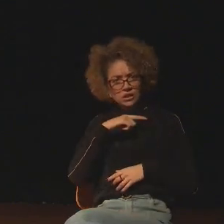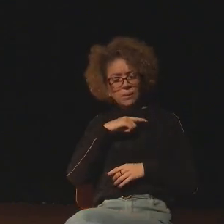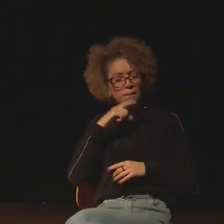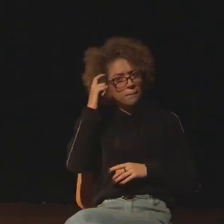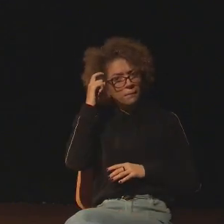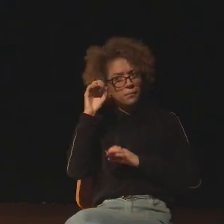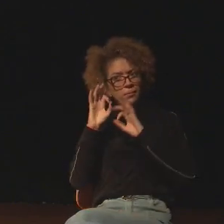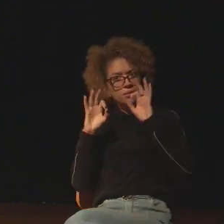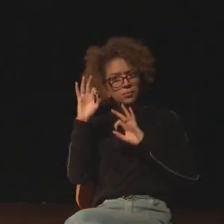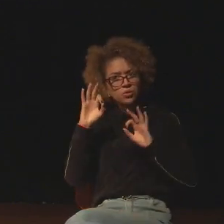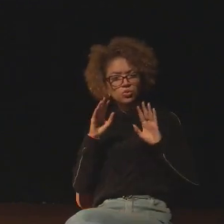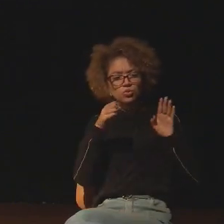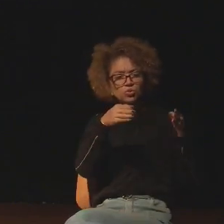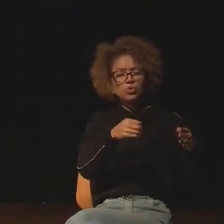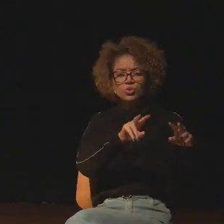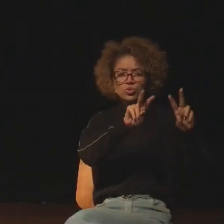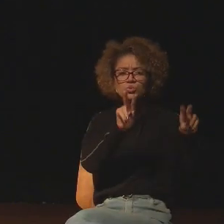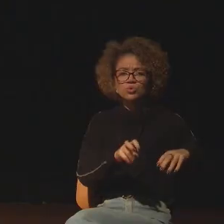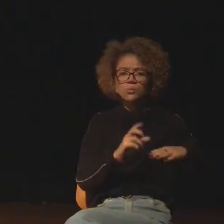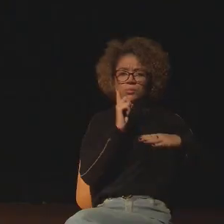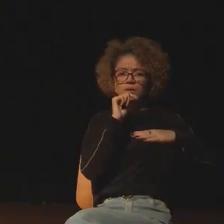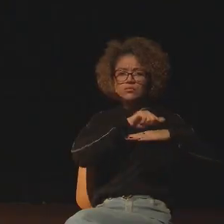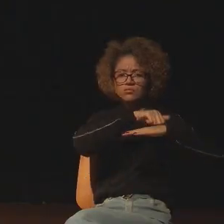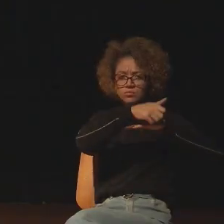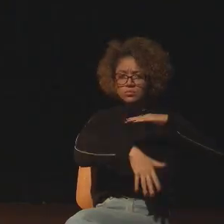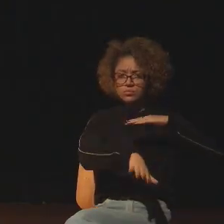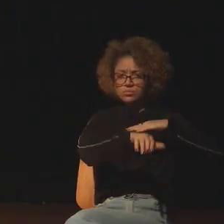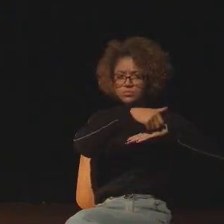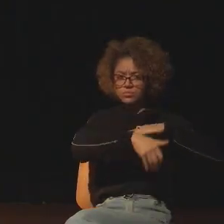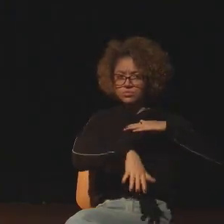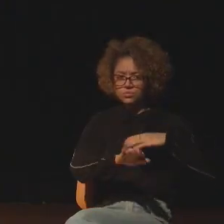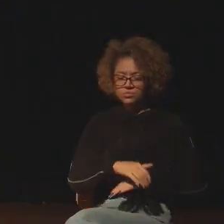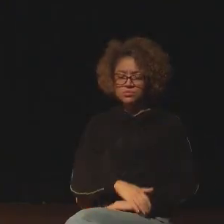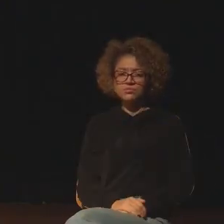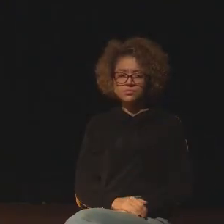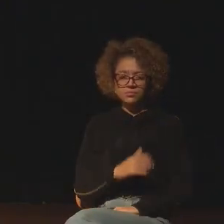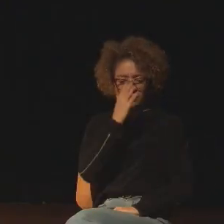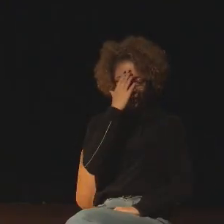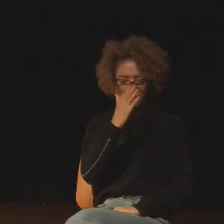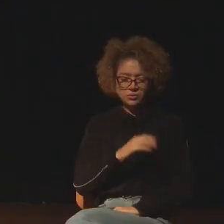projeto para essas partes laterais, por favor. Obrigado, gente.